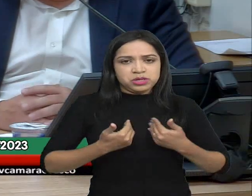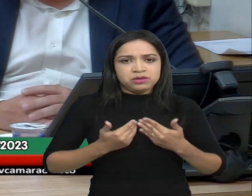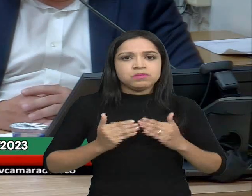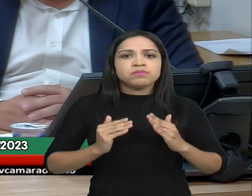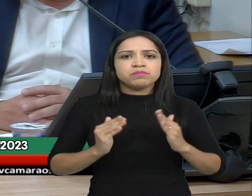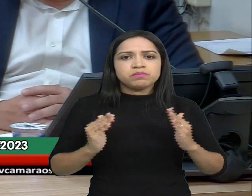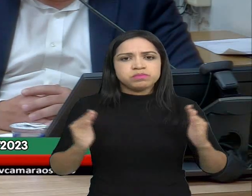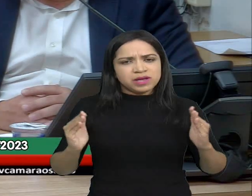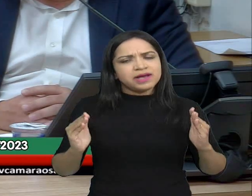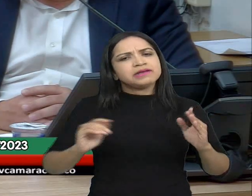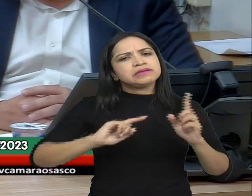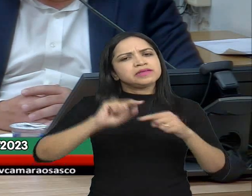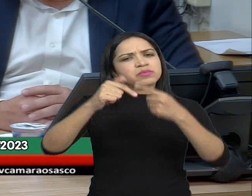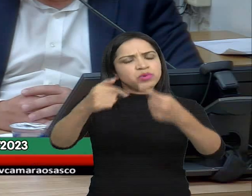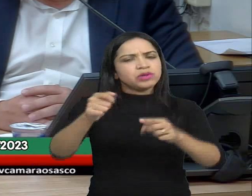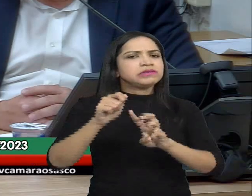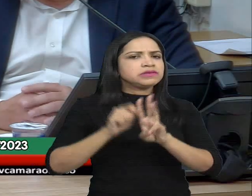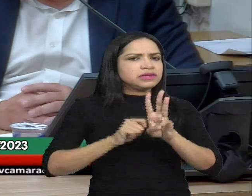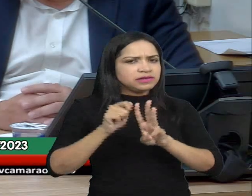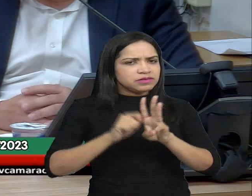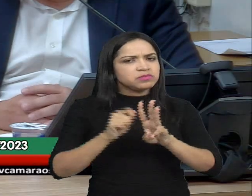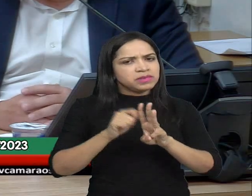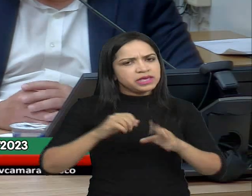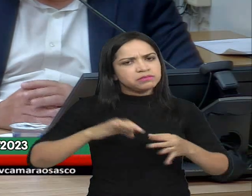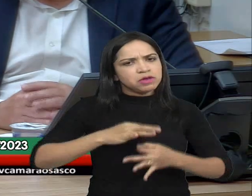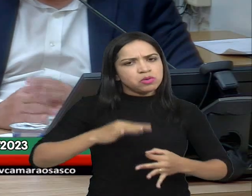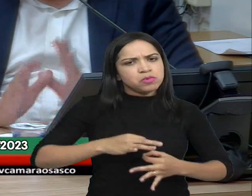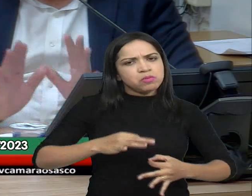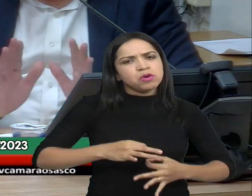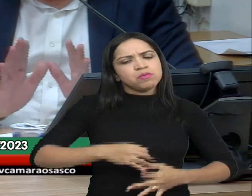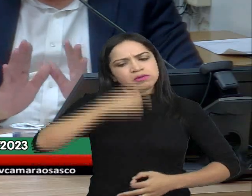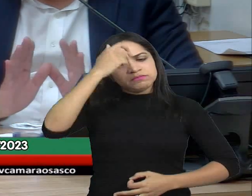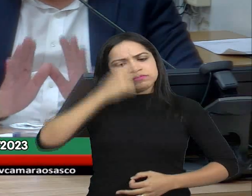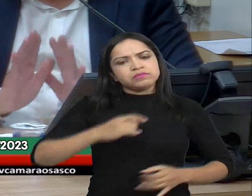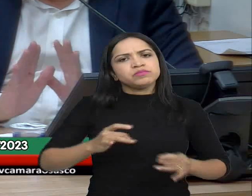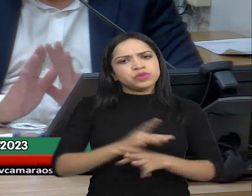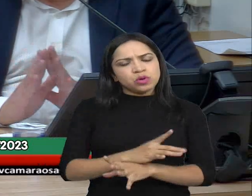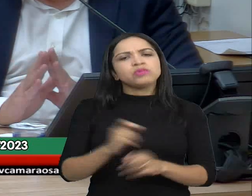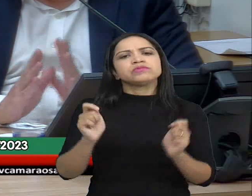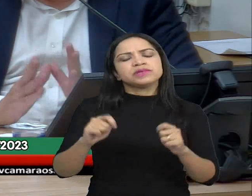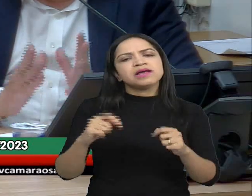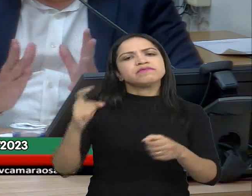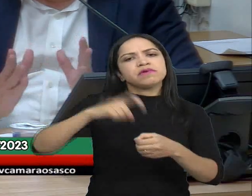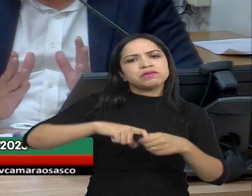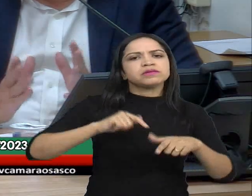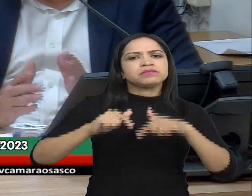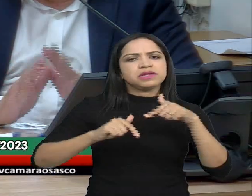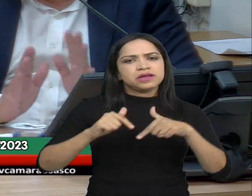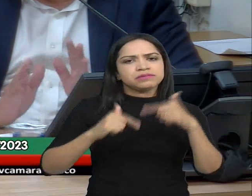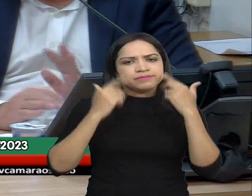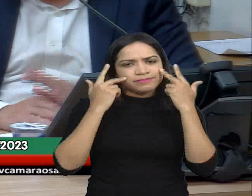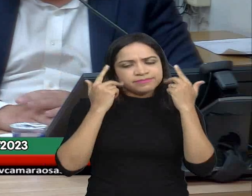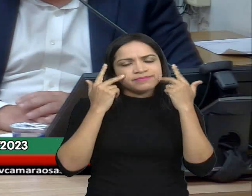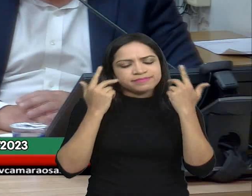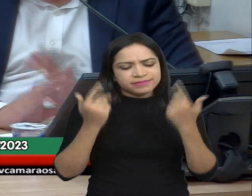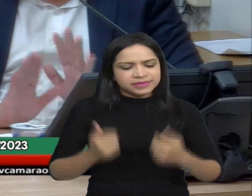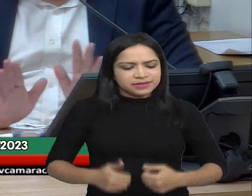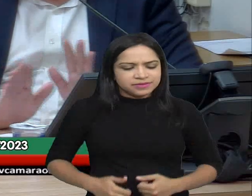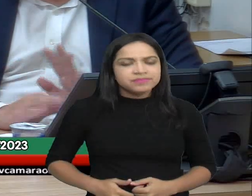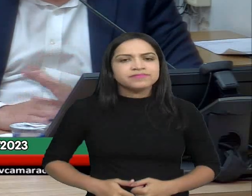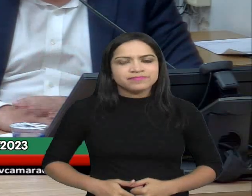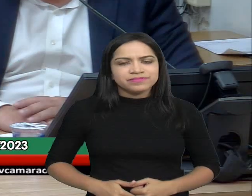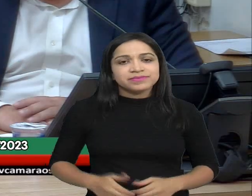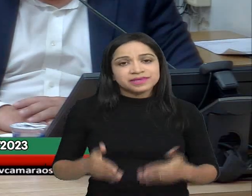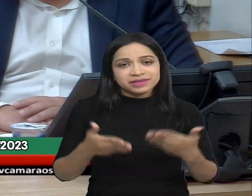está pronto para voltar a toda a atividade dele, né? Sim, Dependendo do estrago do coração, do que aconteceu, mas a cirurgia